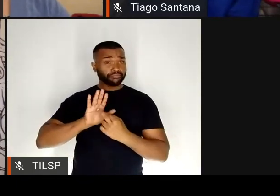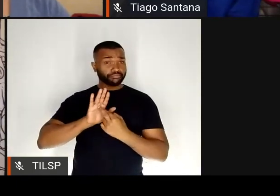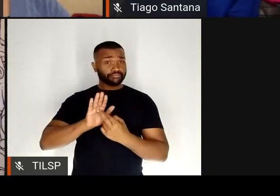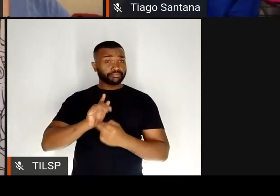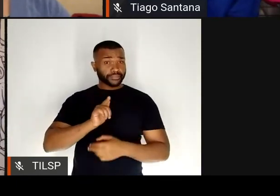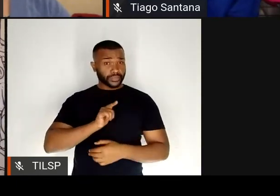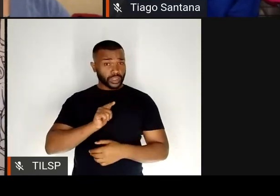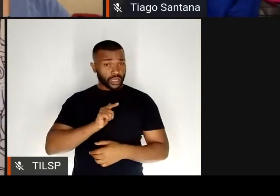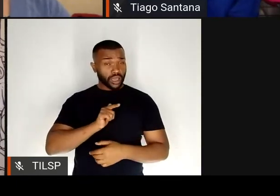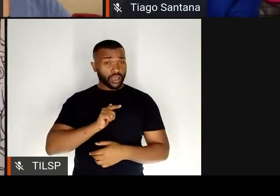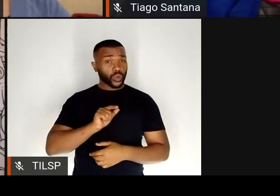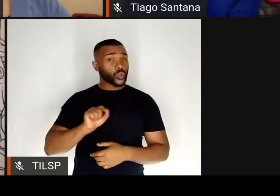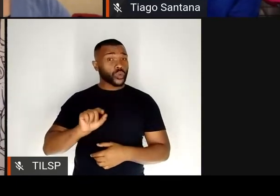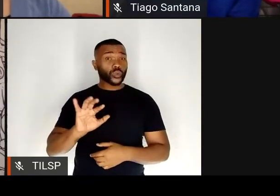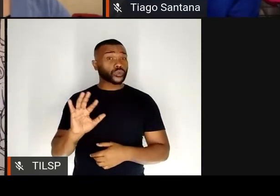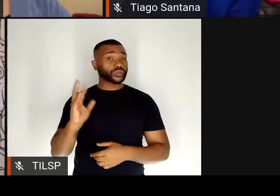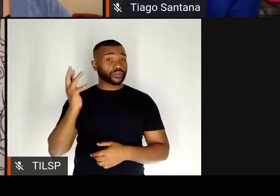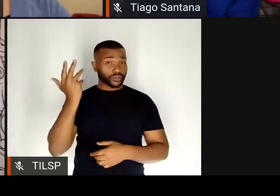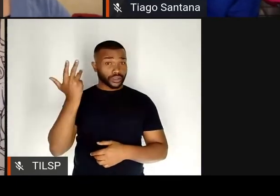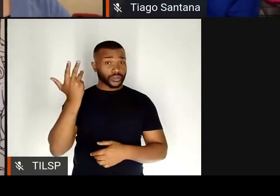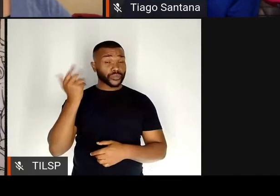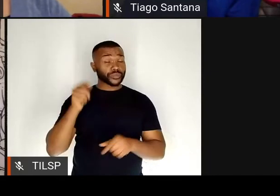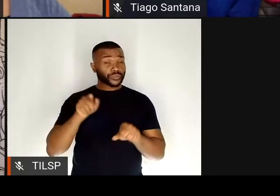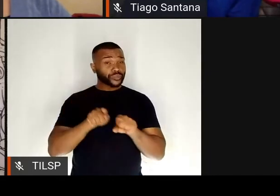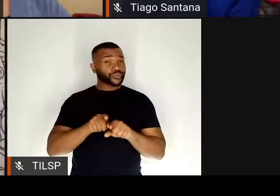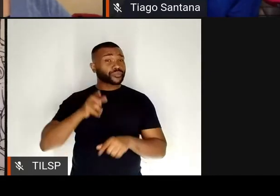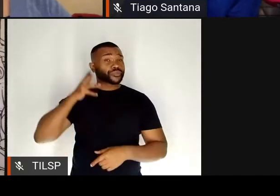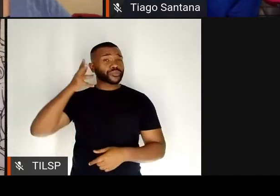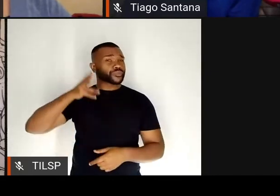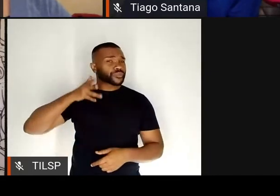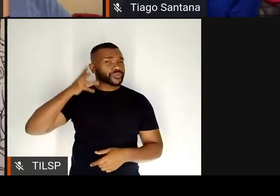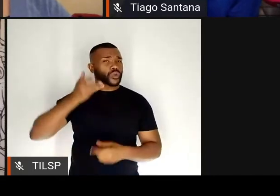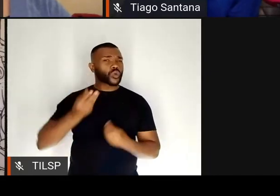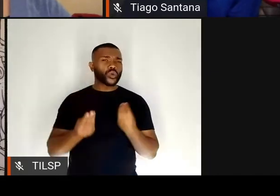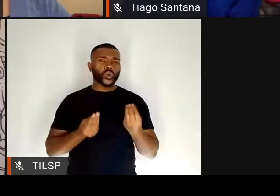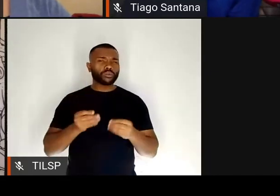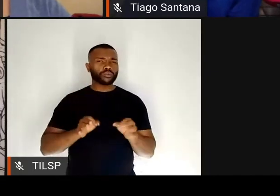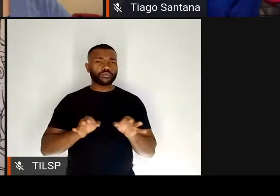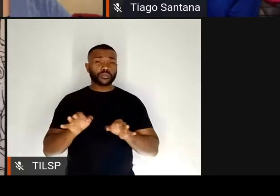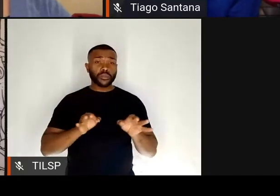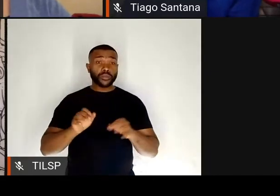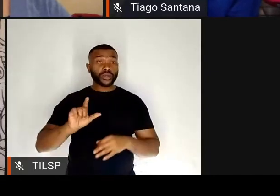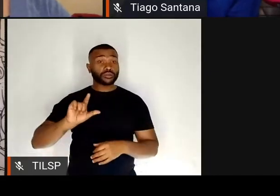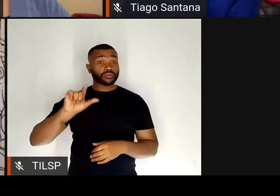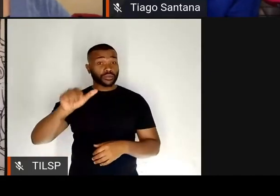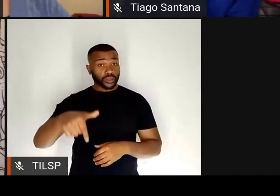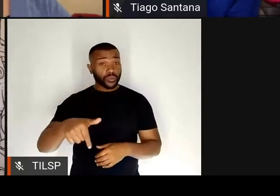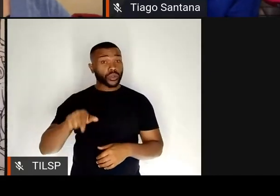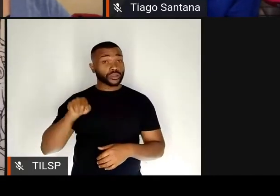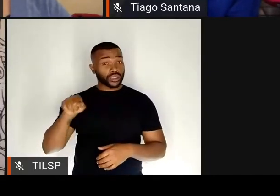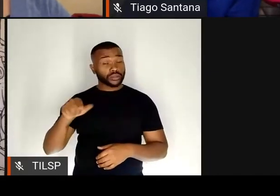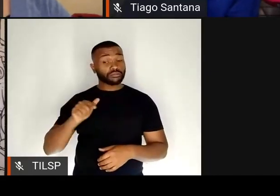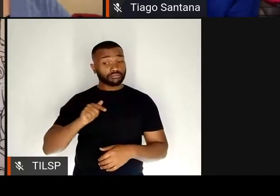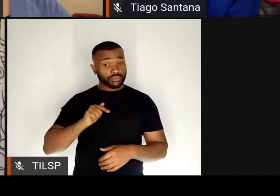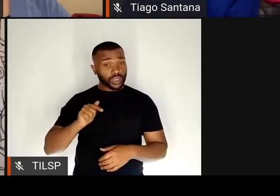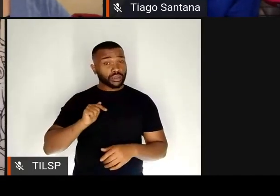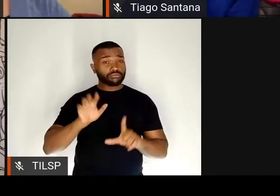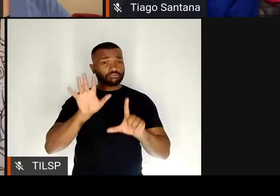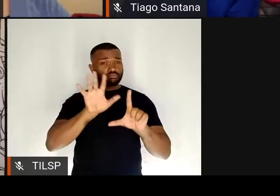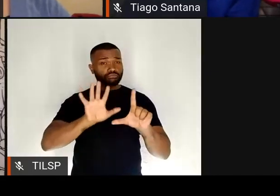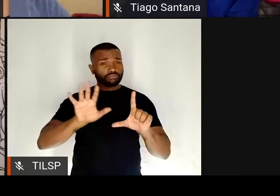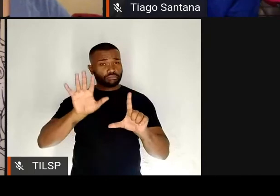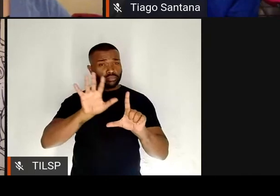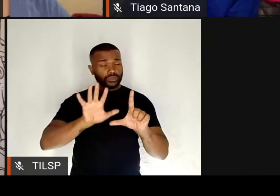para aquela situação, para aquele discurso, como é que ele elabora posteriormente, né, esse conjunto de imagens que ele faz dentro